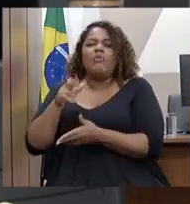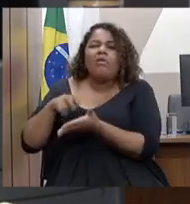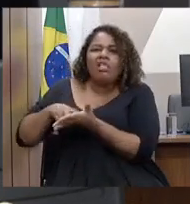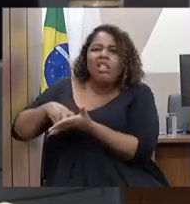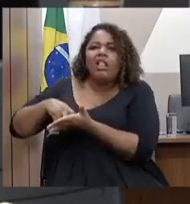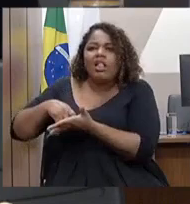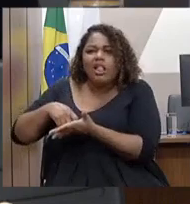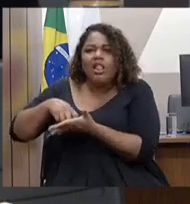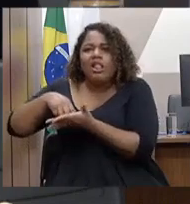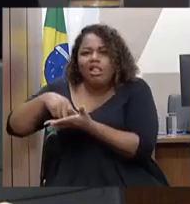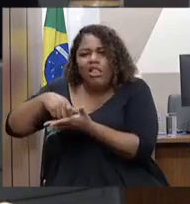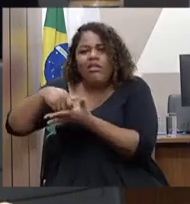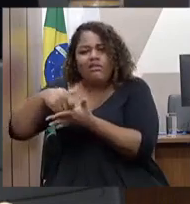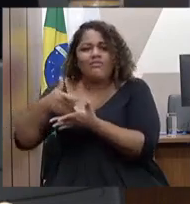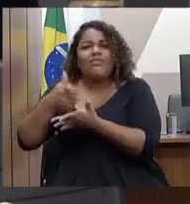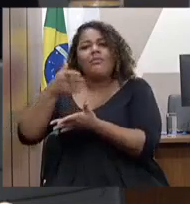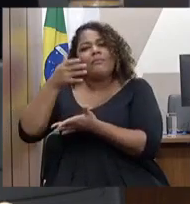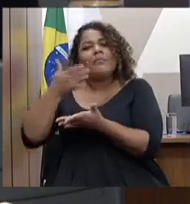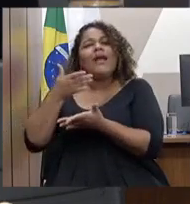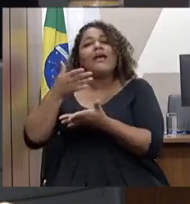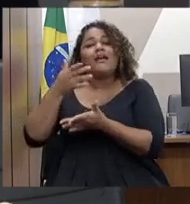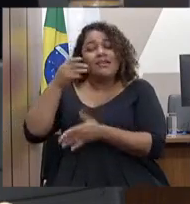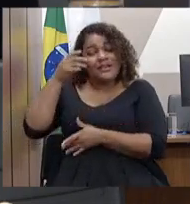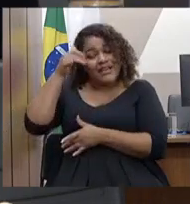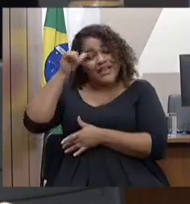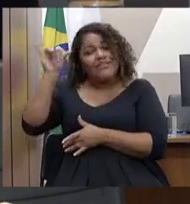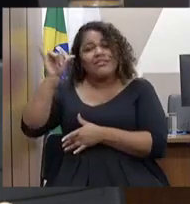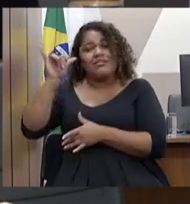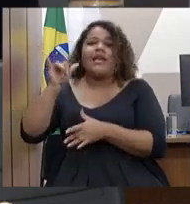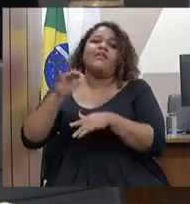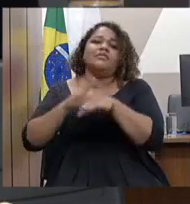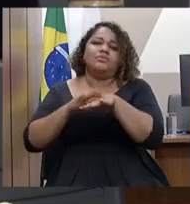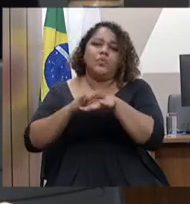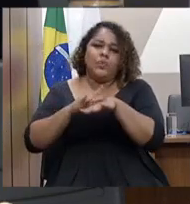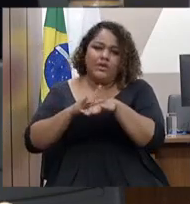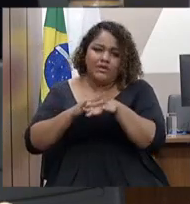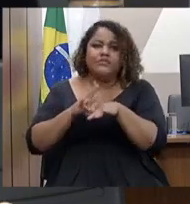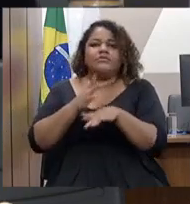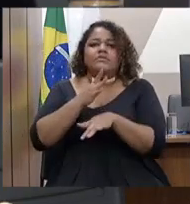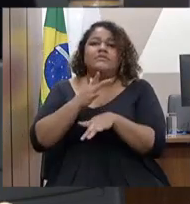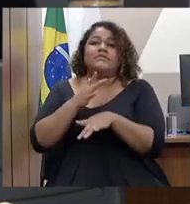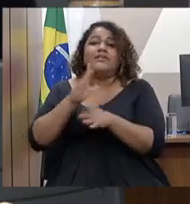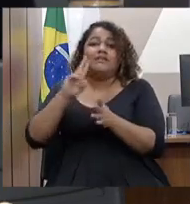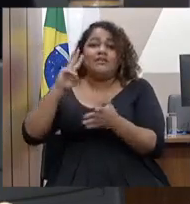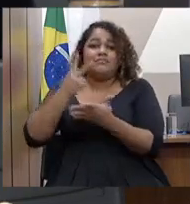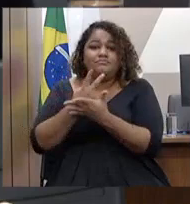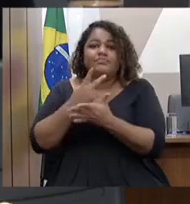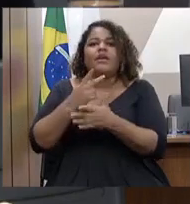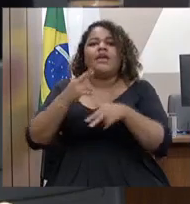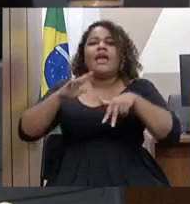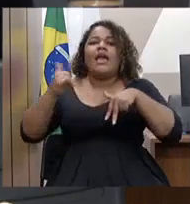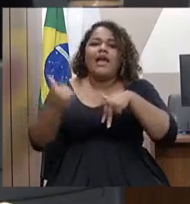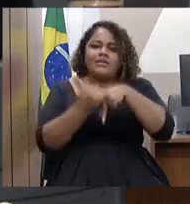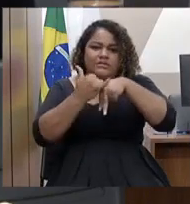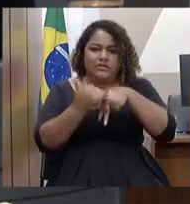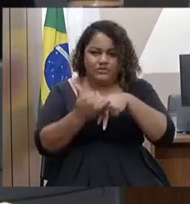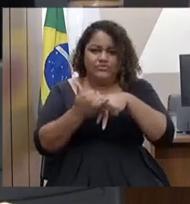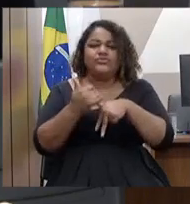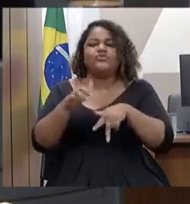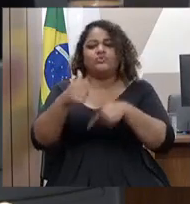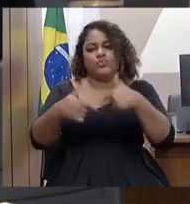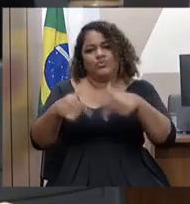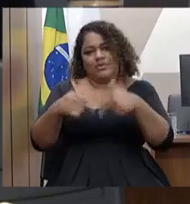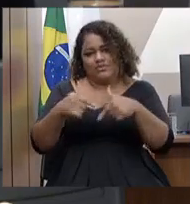e acidente do trabalho ainda que empresas de maior capacidade Econômica o que a gente verifica com muita recorrência